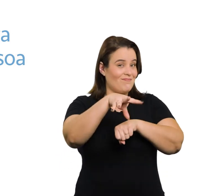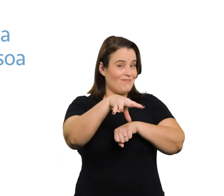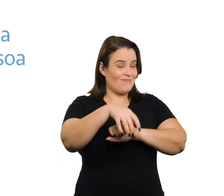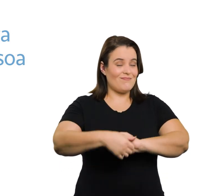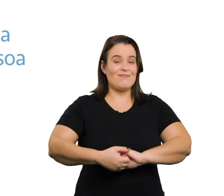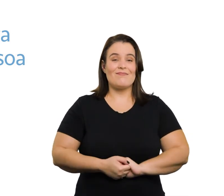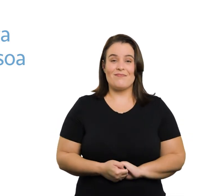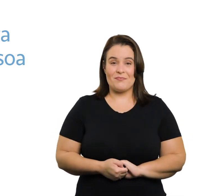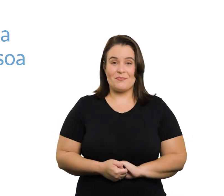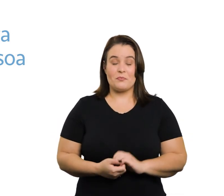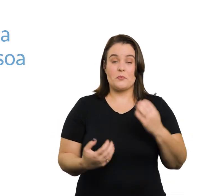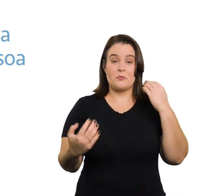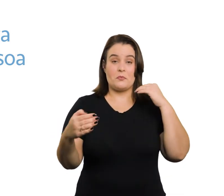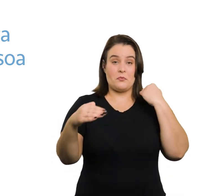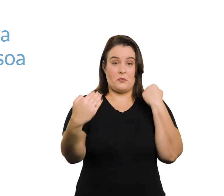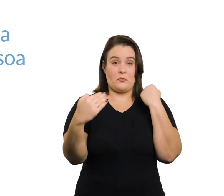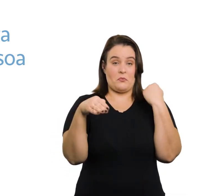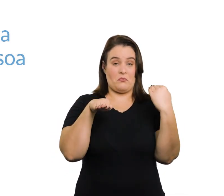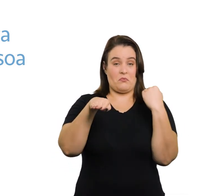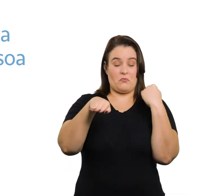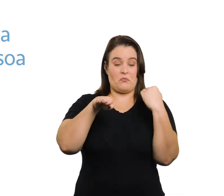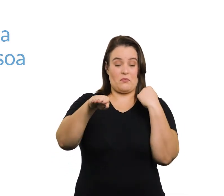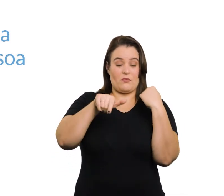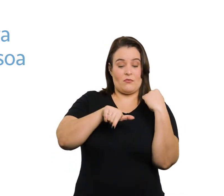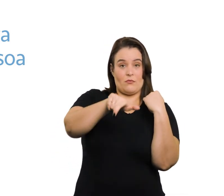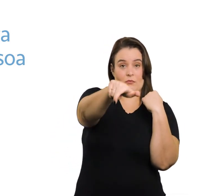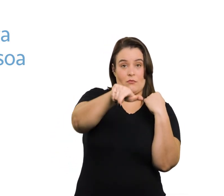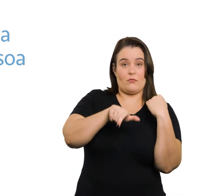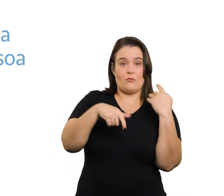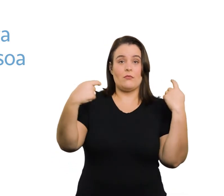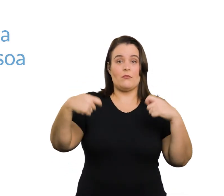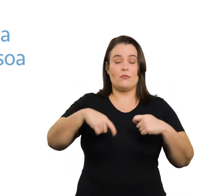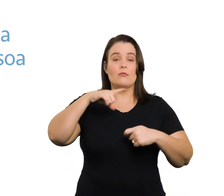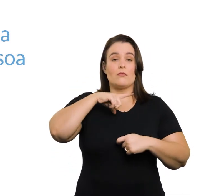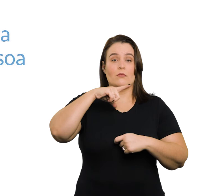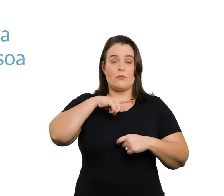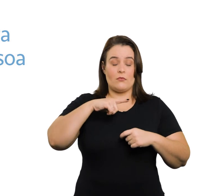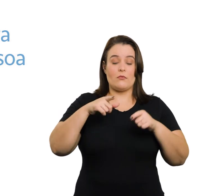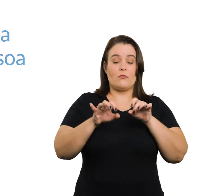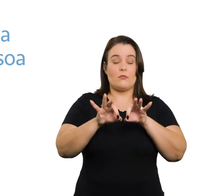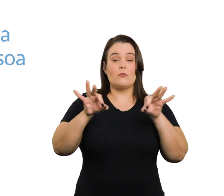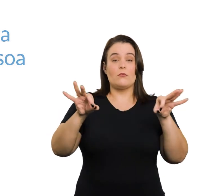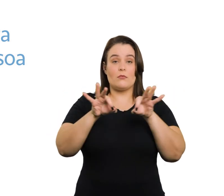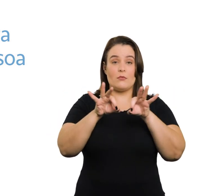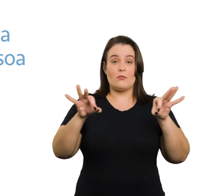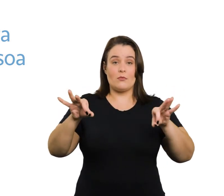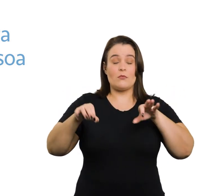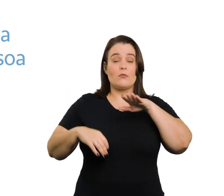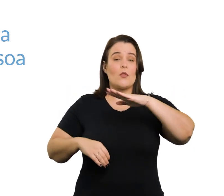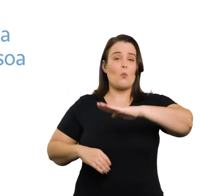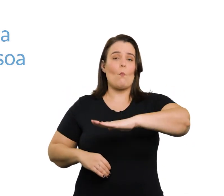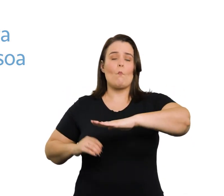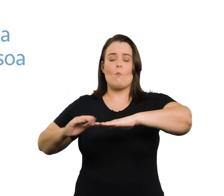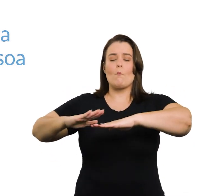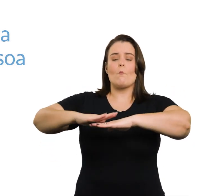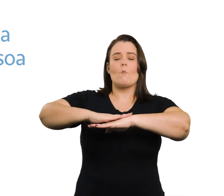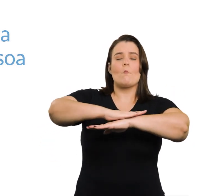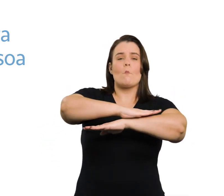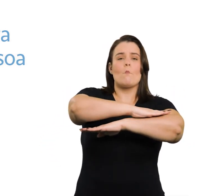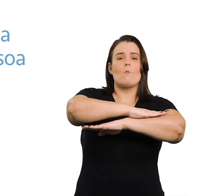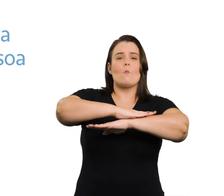Dica: o canteiro divisor de pista em travessia deve garantir um espaço relativamente plano